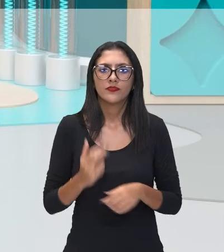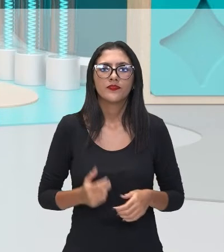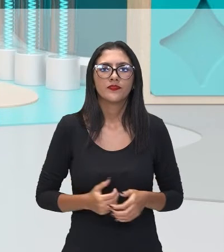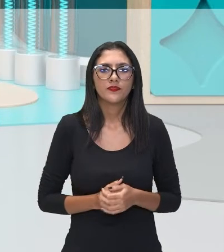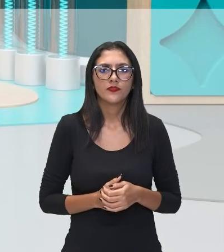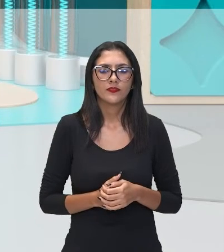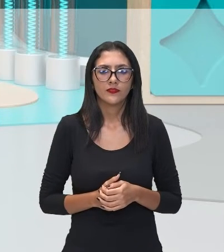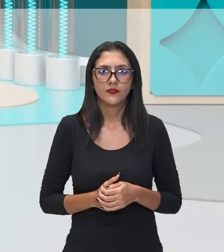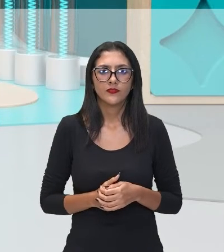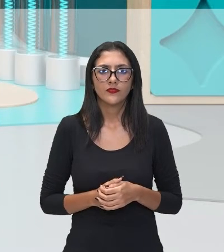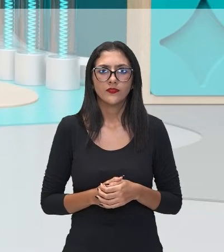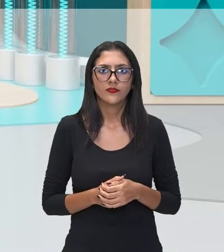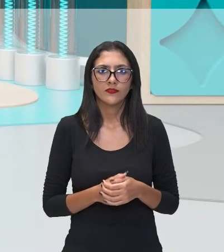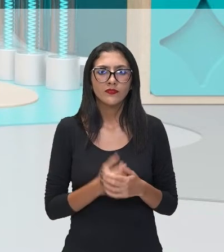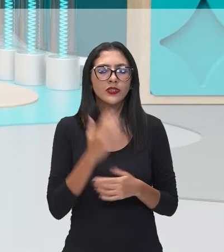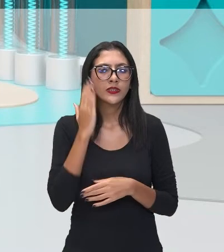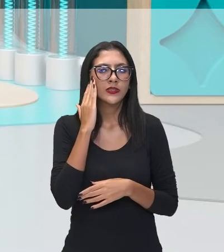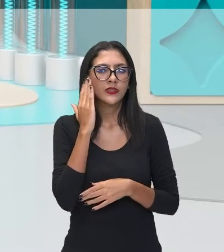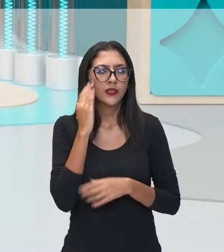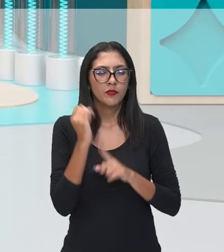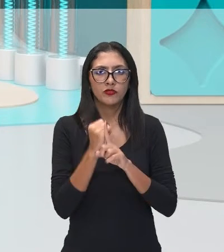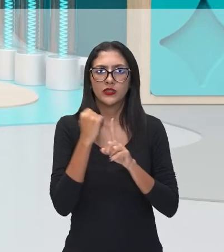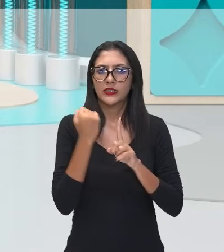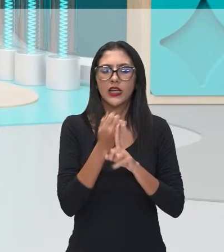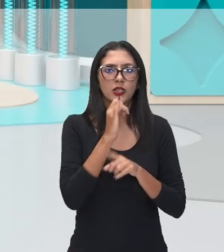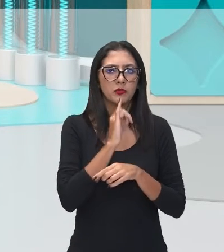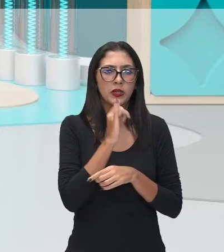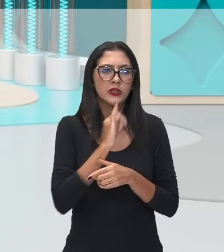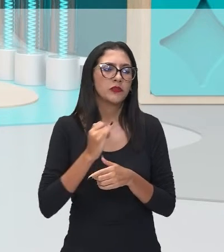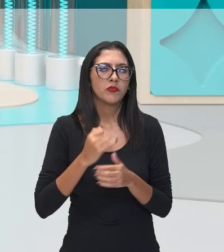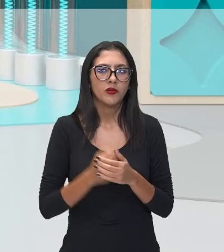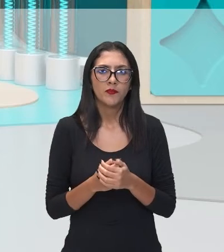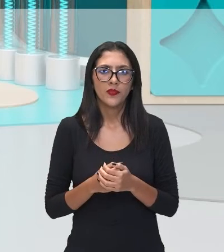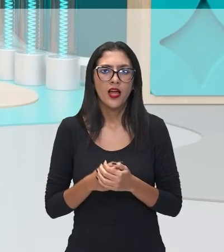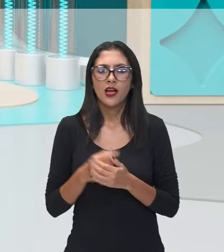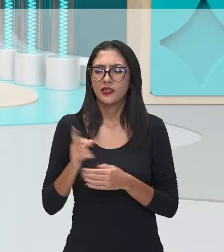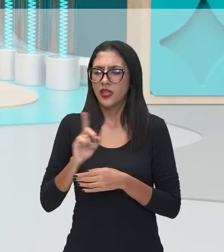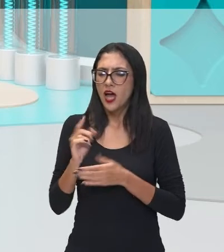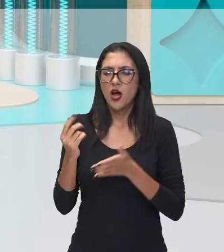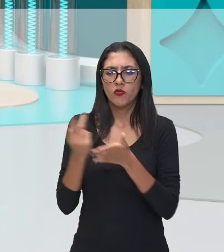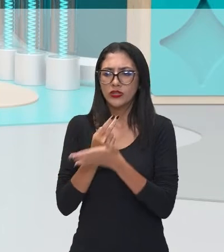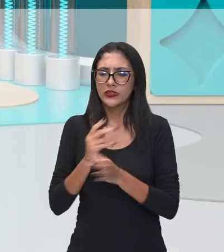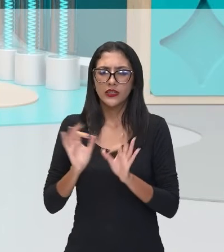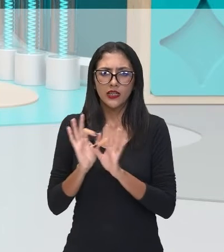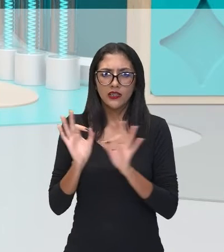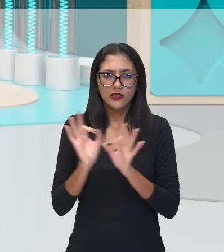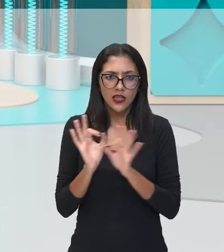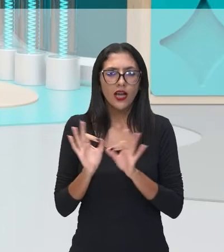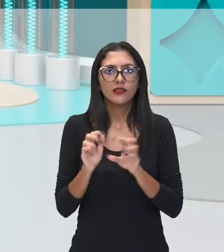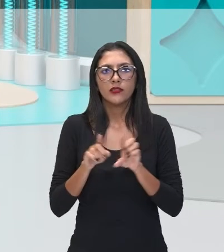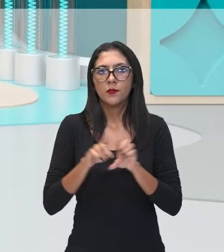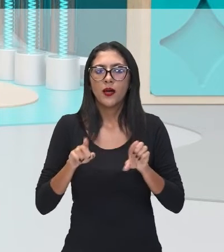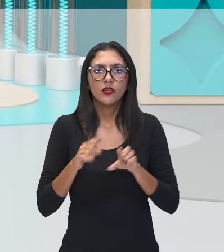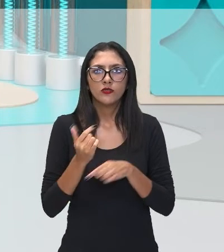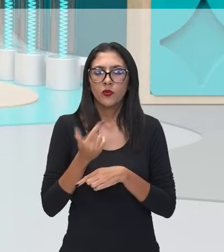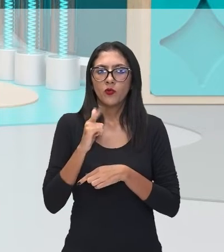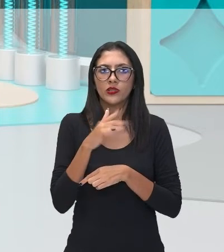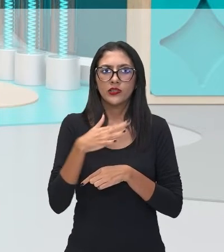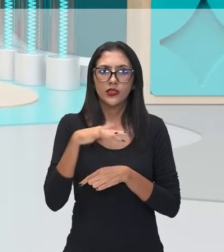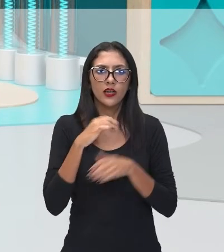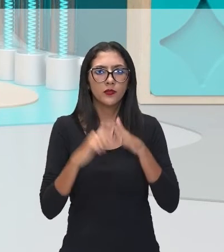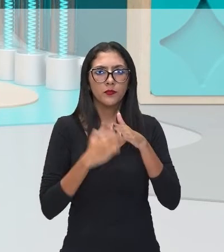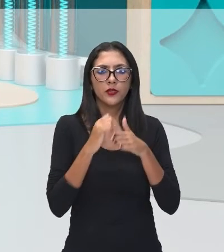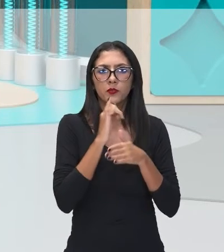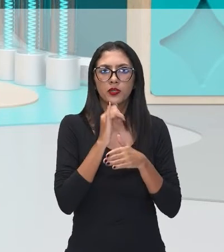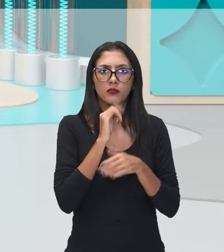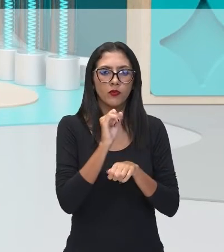que a sociedade diga que não, a indústria, né, o setor automobilístico, o setor de